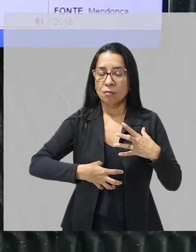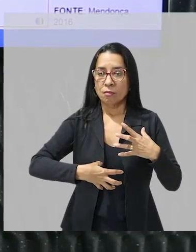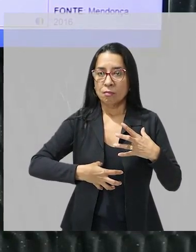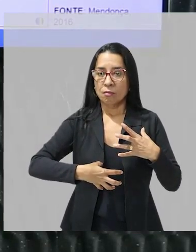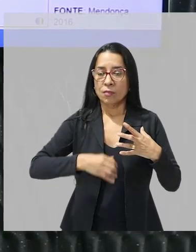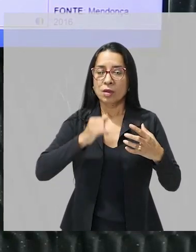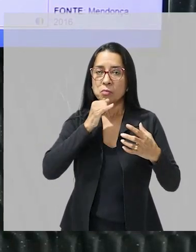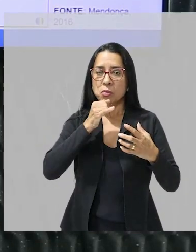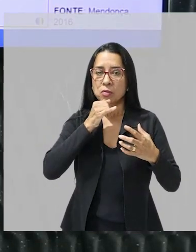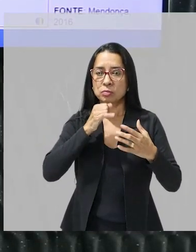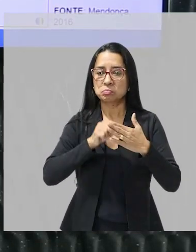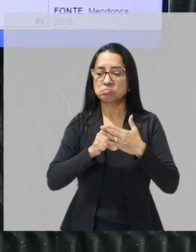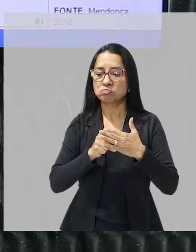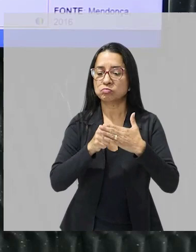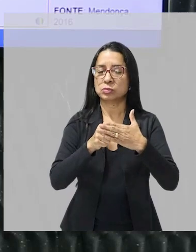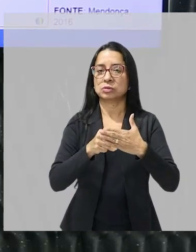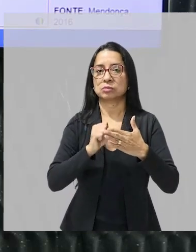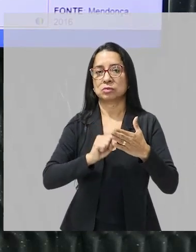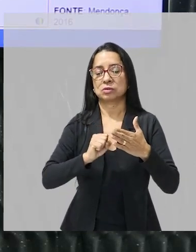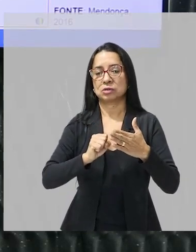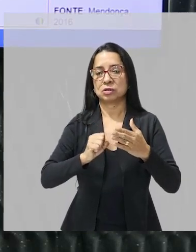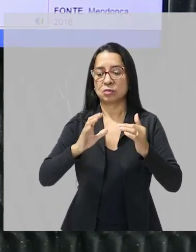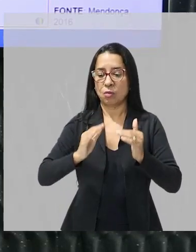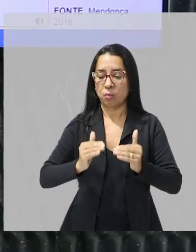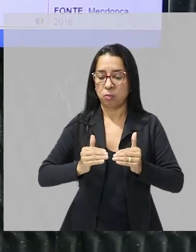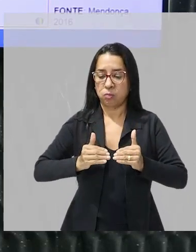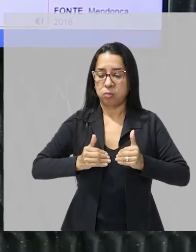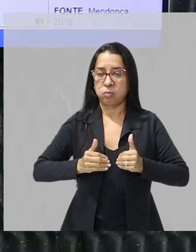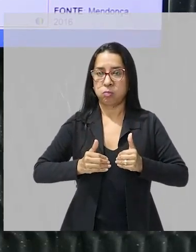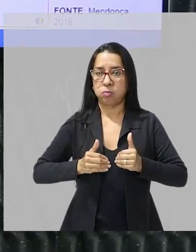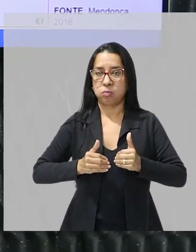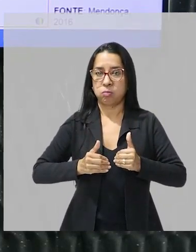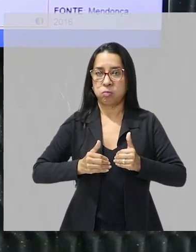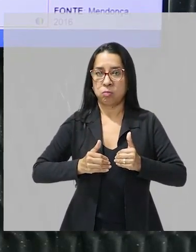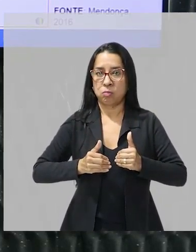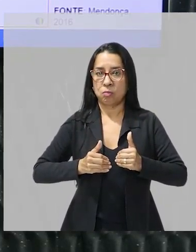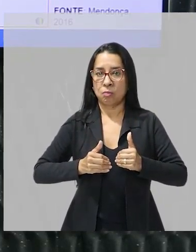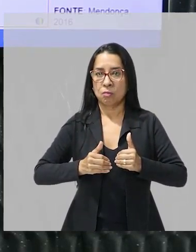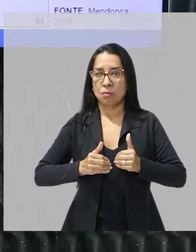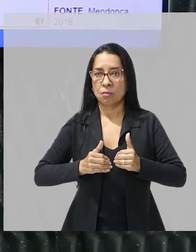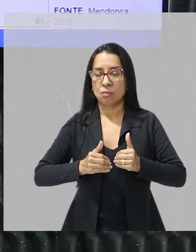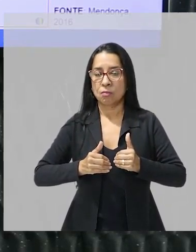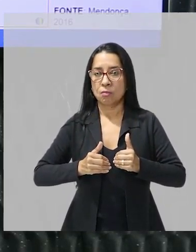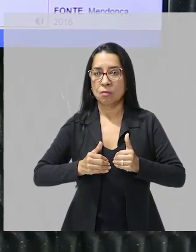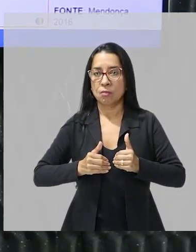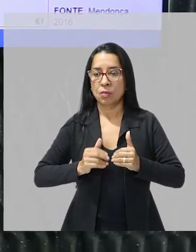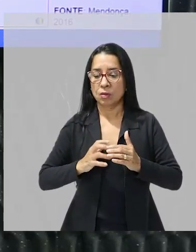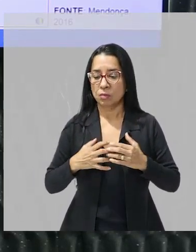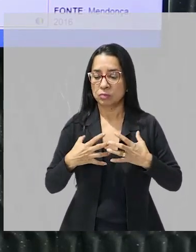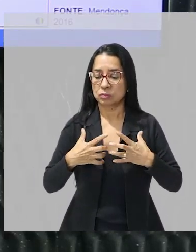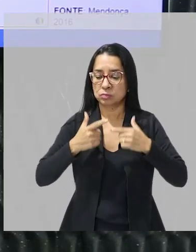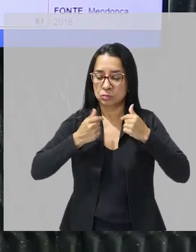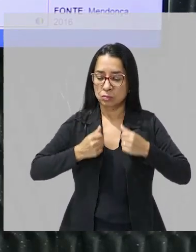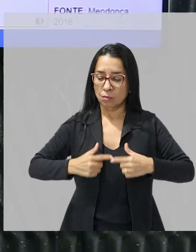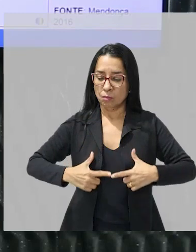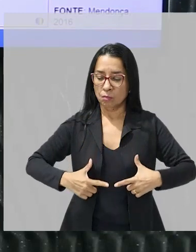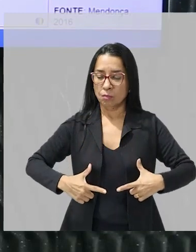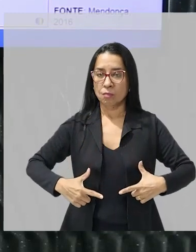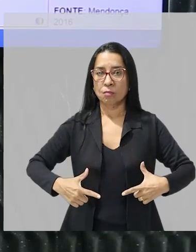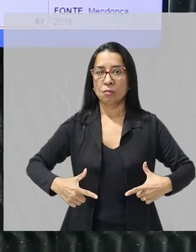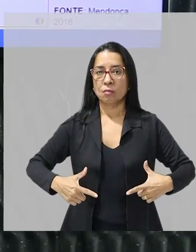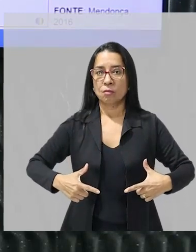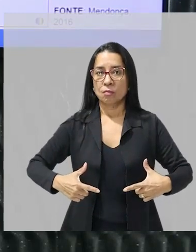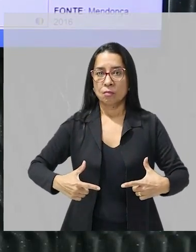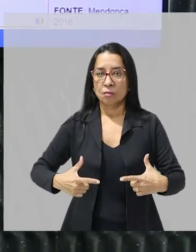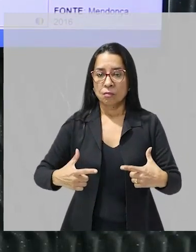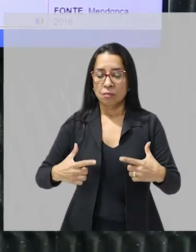por exemplo, os órgãos do intestino mais para baixo, por isso que você fica com a barriga mais cheia, né? E aí os pulmões, eles vão, o quê? Vai